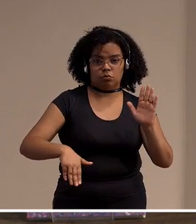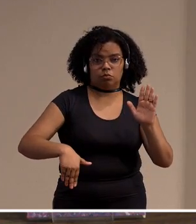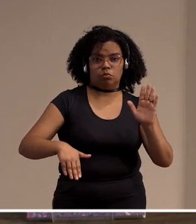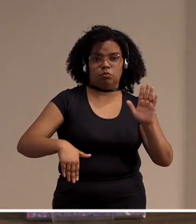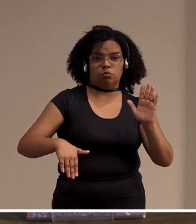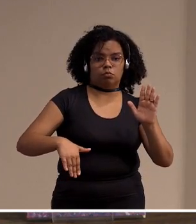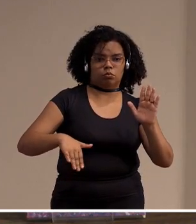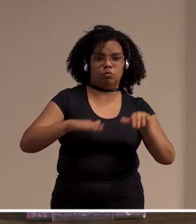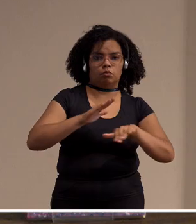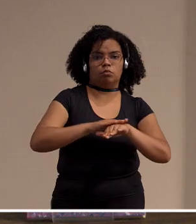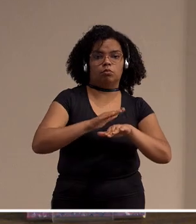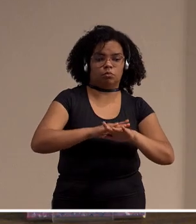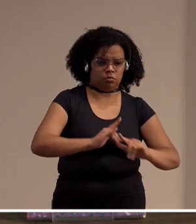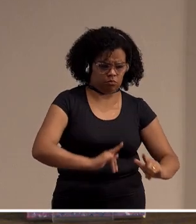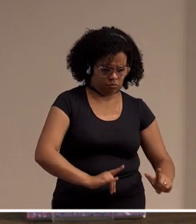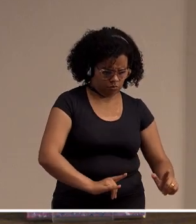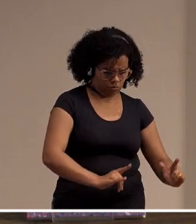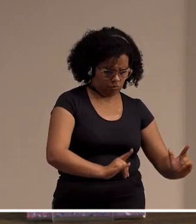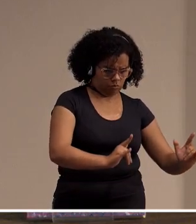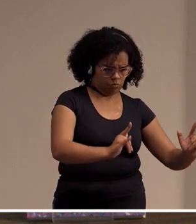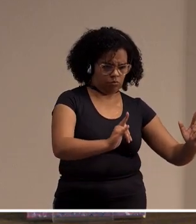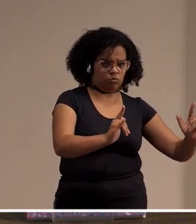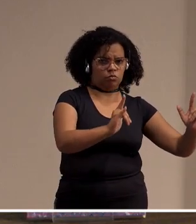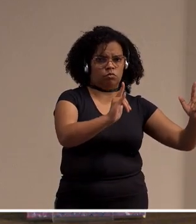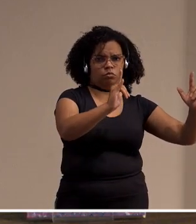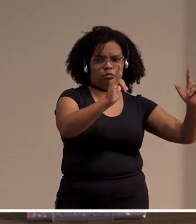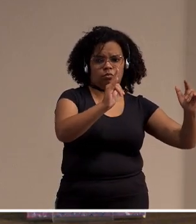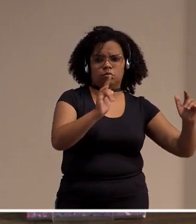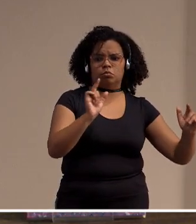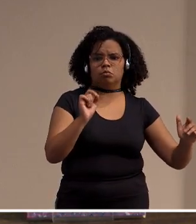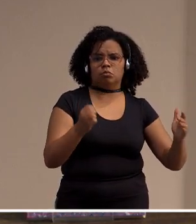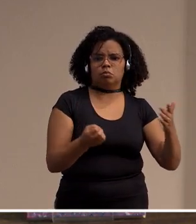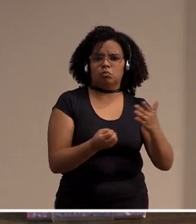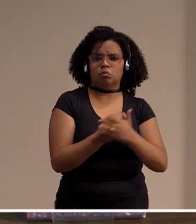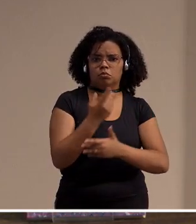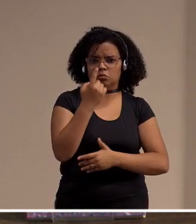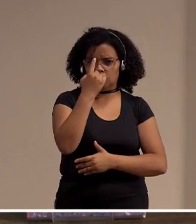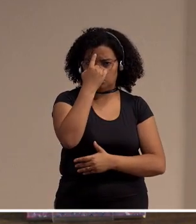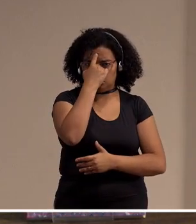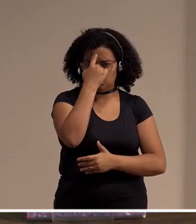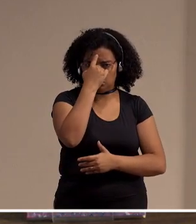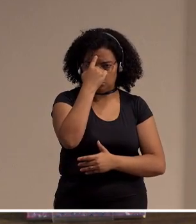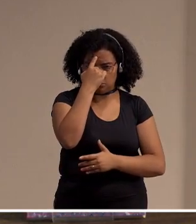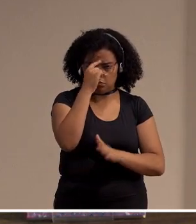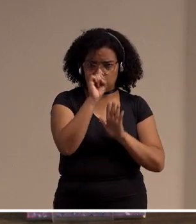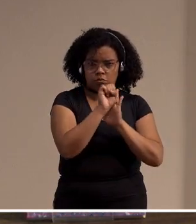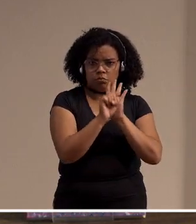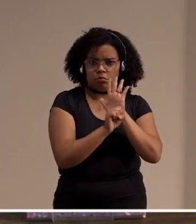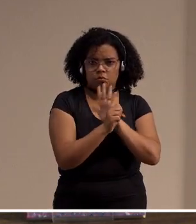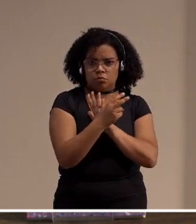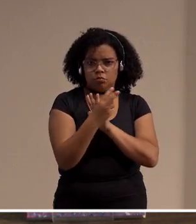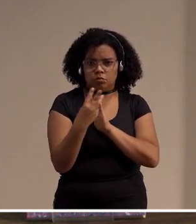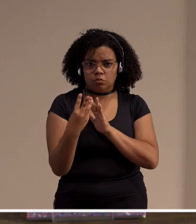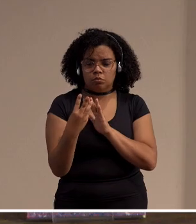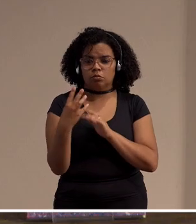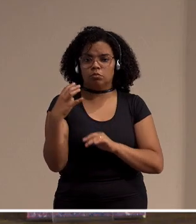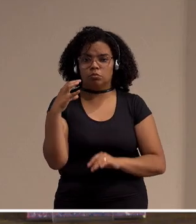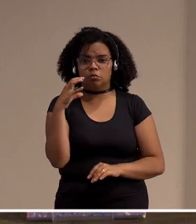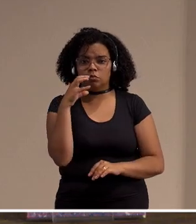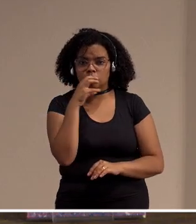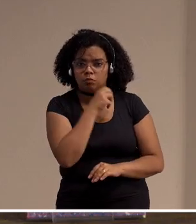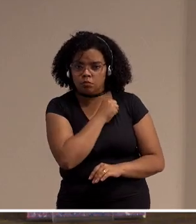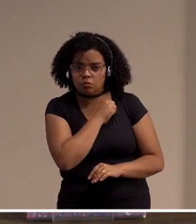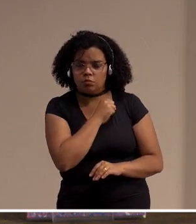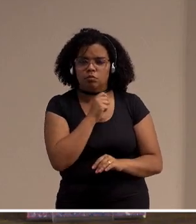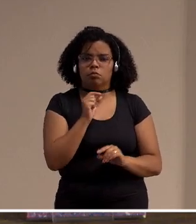resorts. Assim, é curioso isso, né? Por mais que o autor ele pense em algo do século XXIII, o capitalismo já está tão rápido que ele já